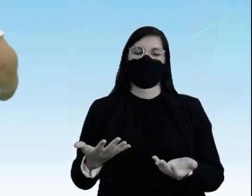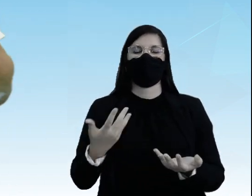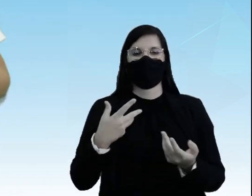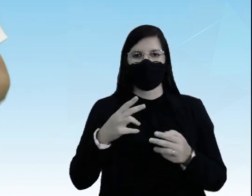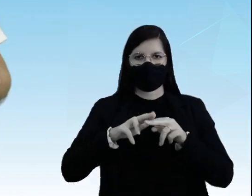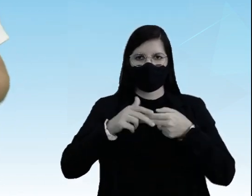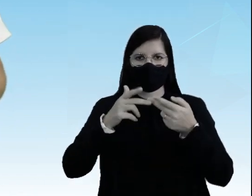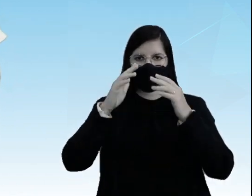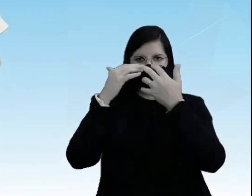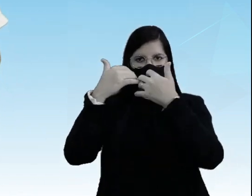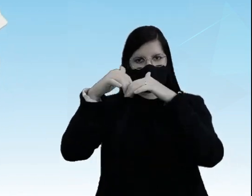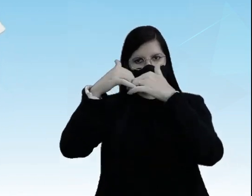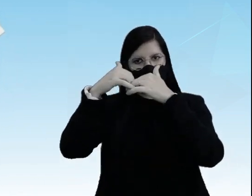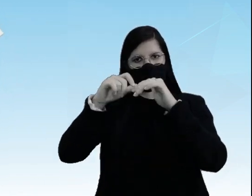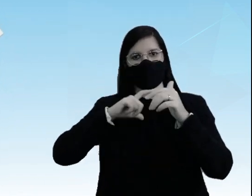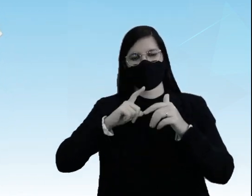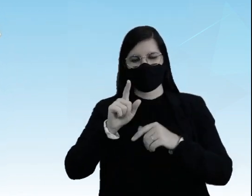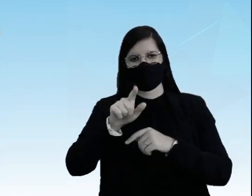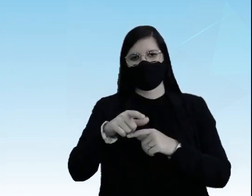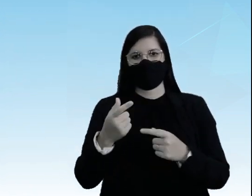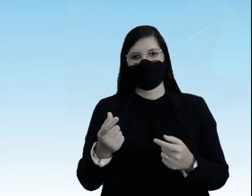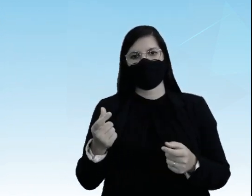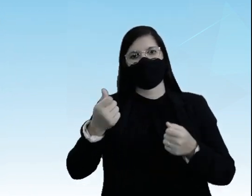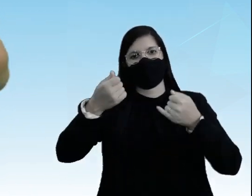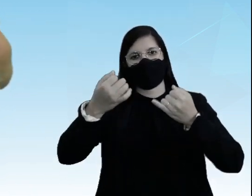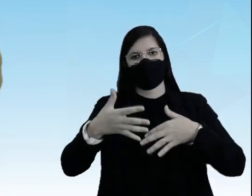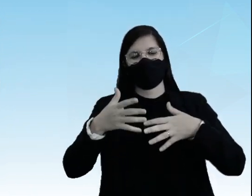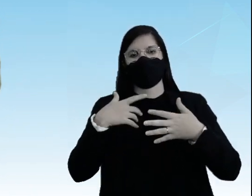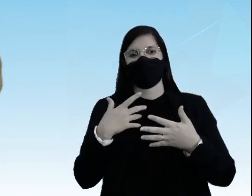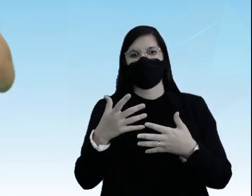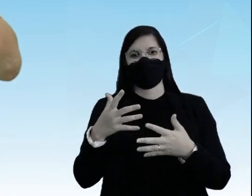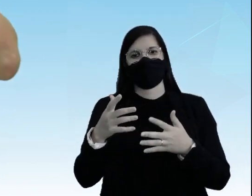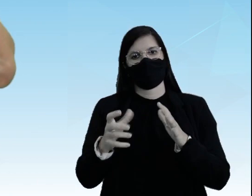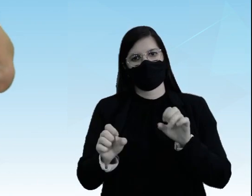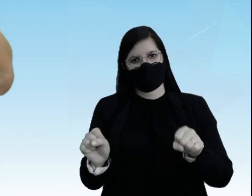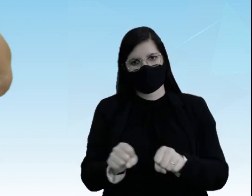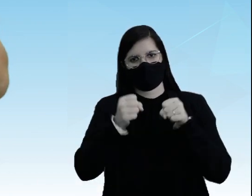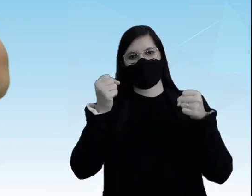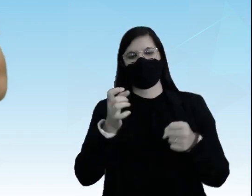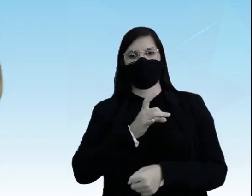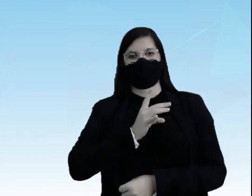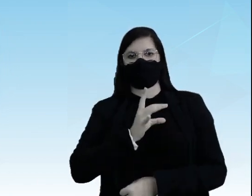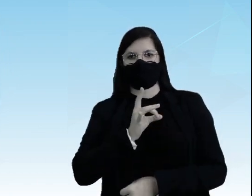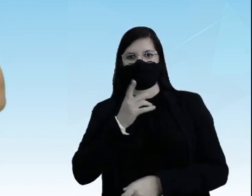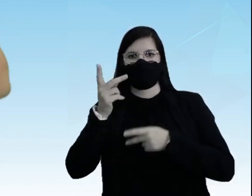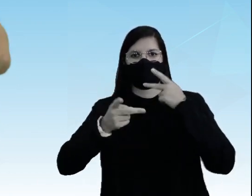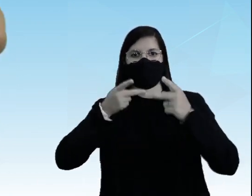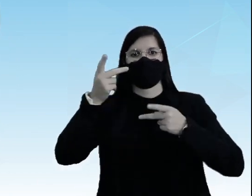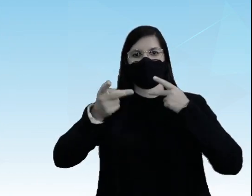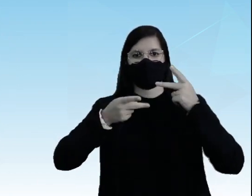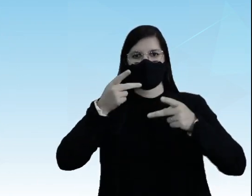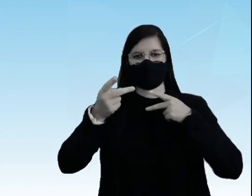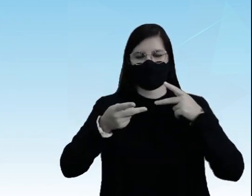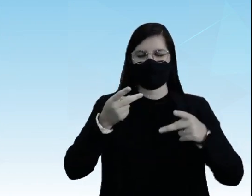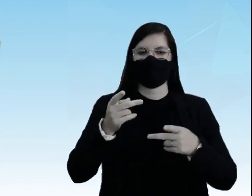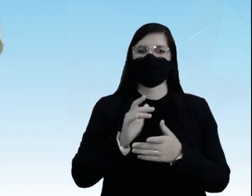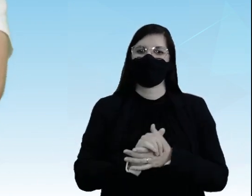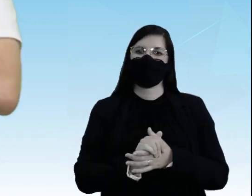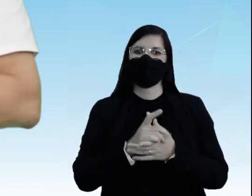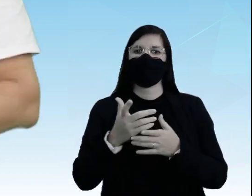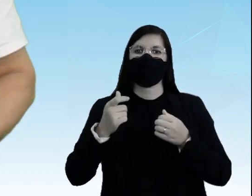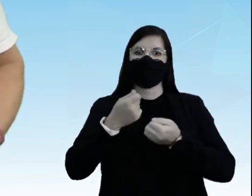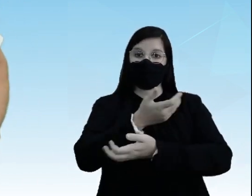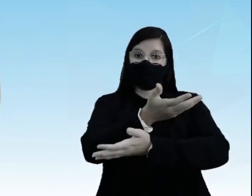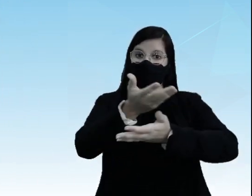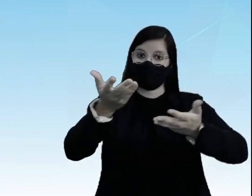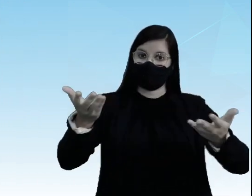Essa reflexão está justamente falando sobre romper o medo de falar. E o medo de falar em